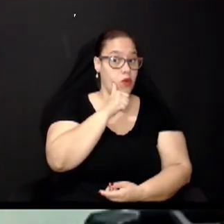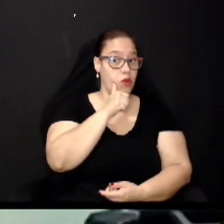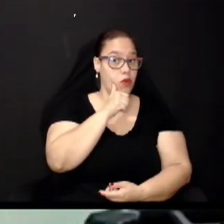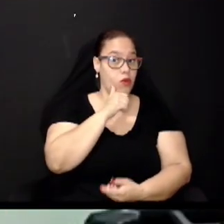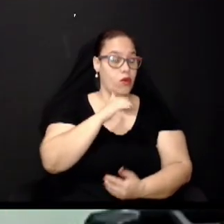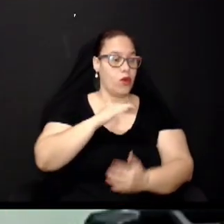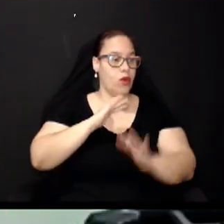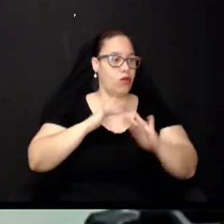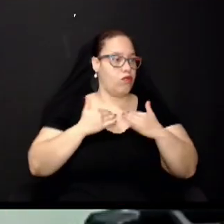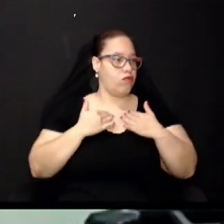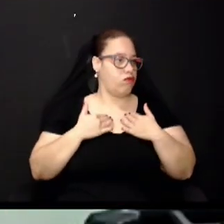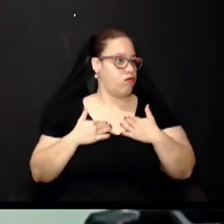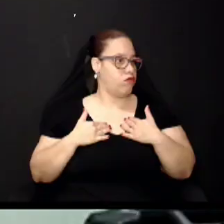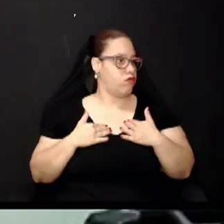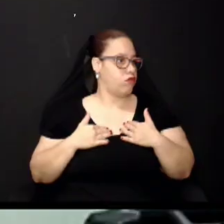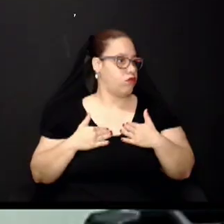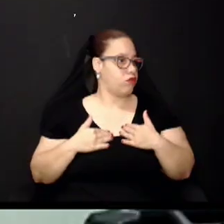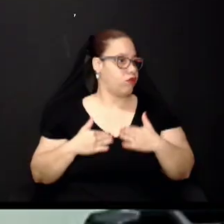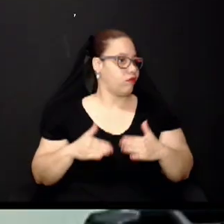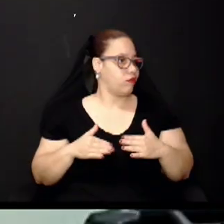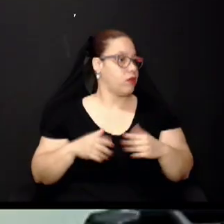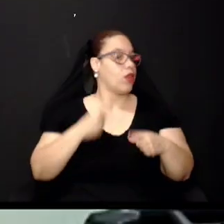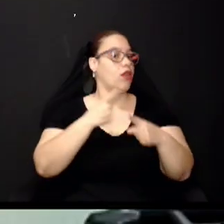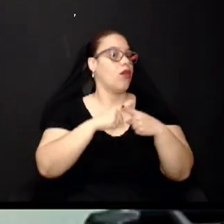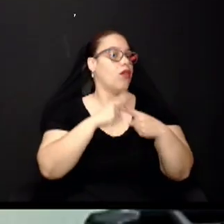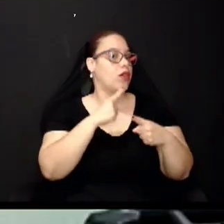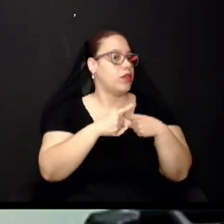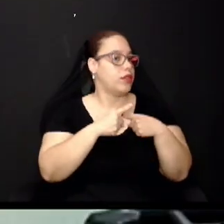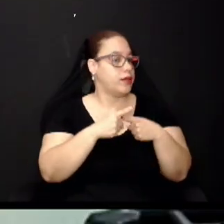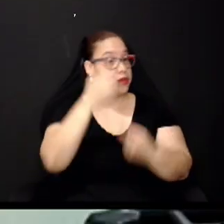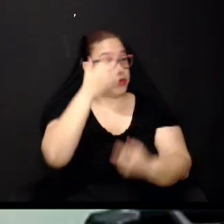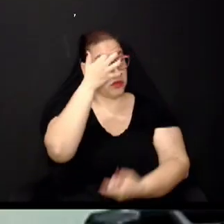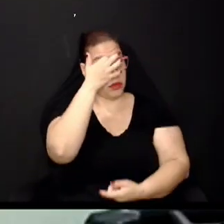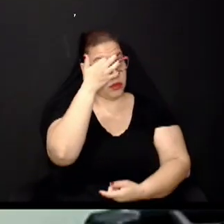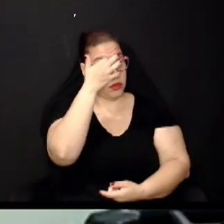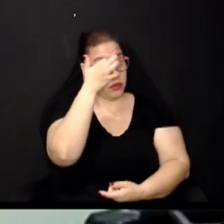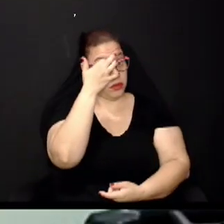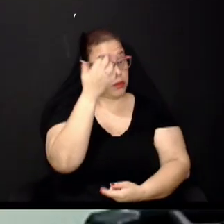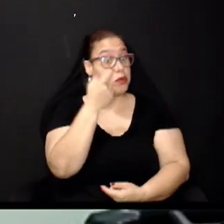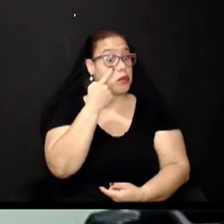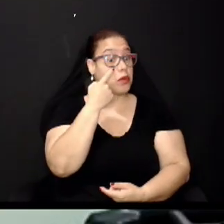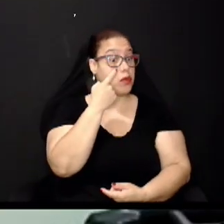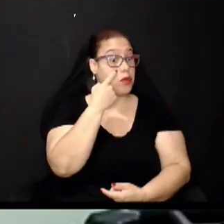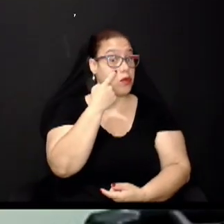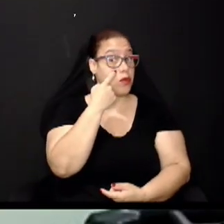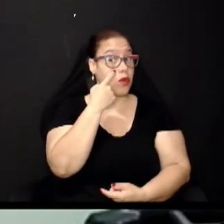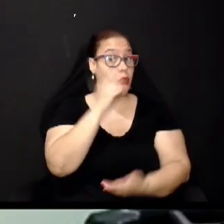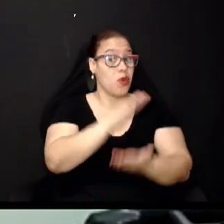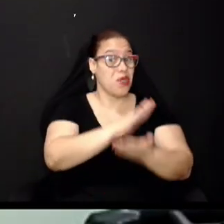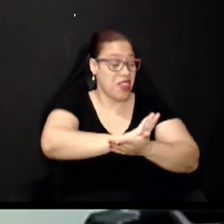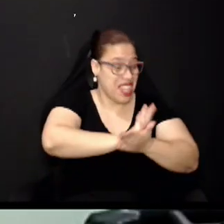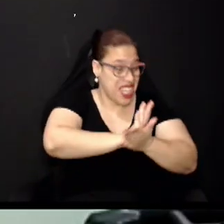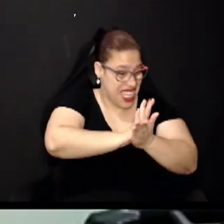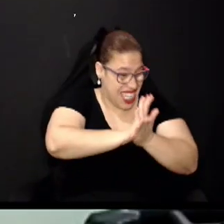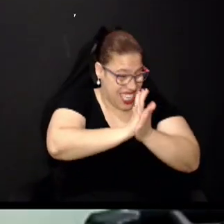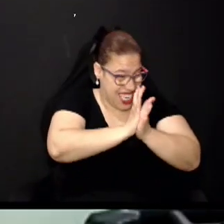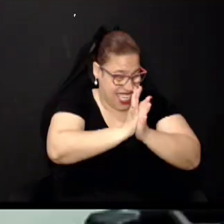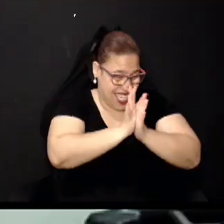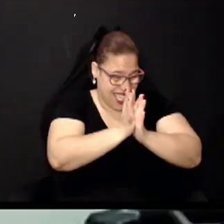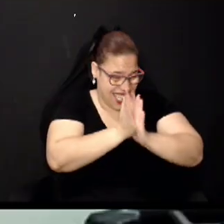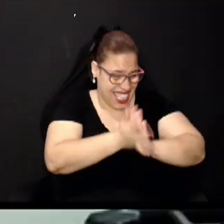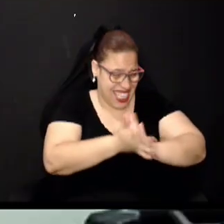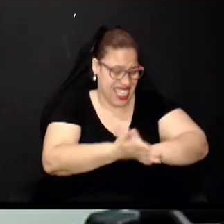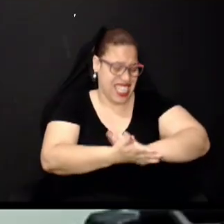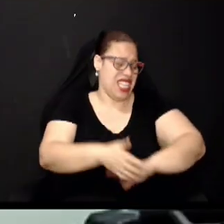né? Porque a gente vê que o abuso, muitas vezes, as mulheres passam por tantos